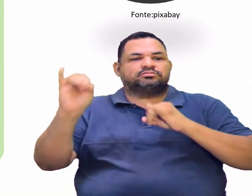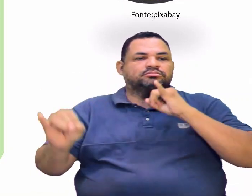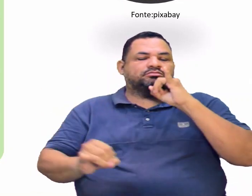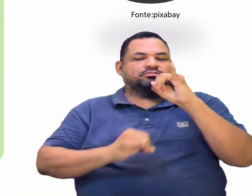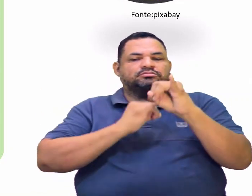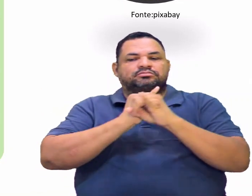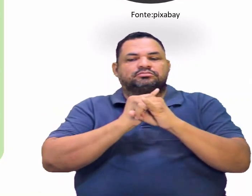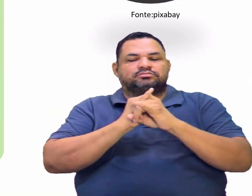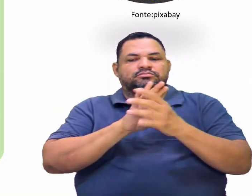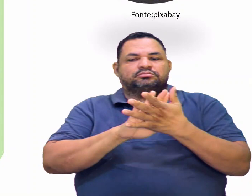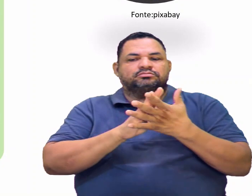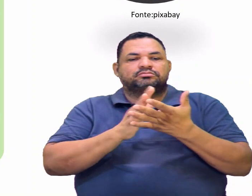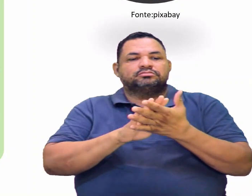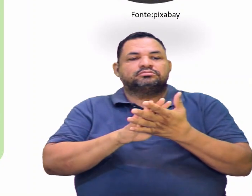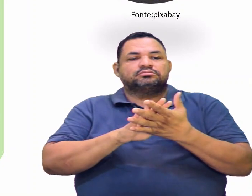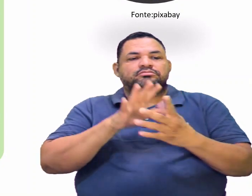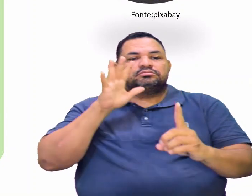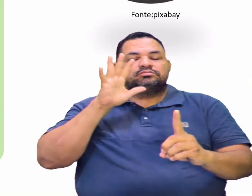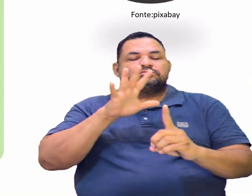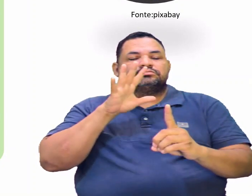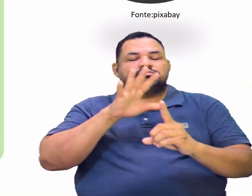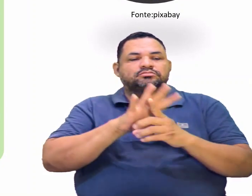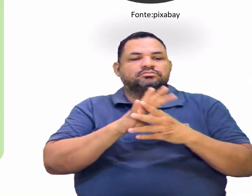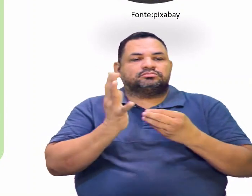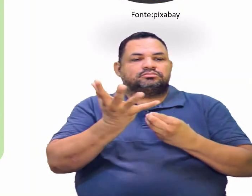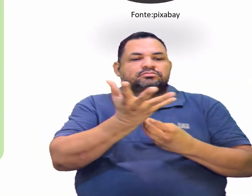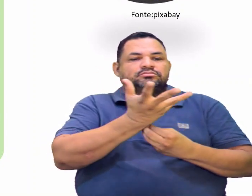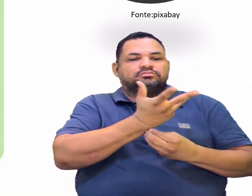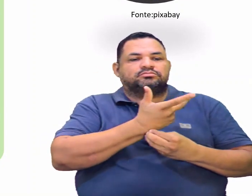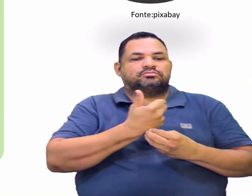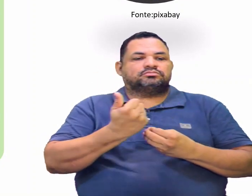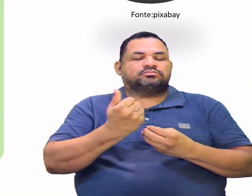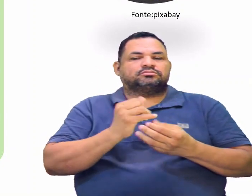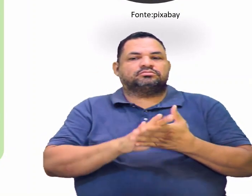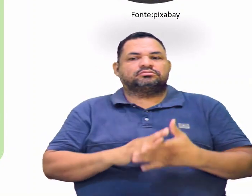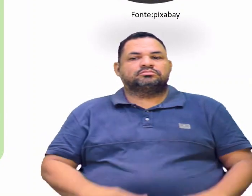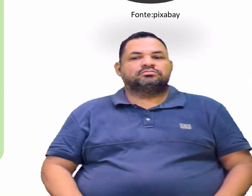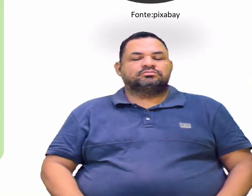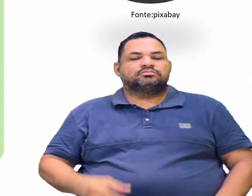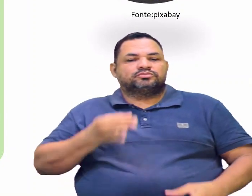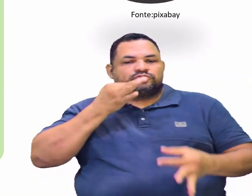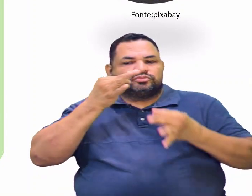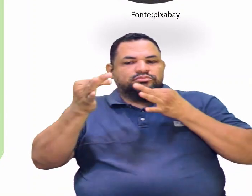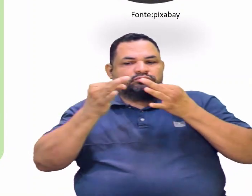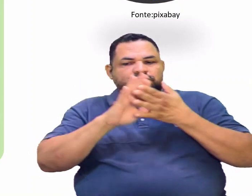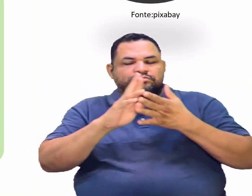tecnologias digitais na arte? A resposta, uma sugestão de resposta,